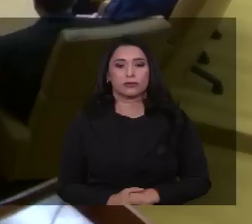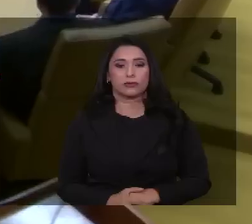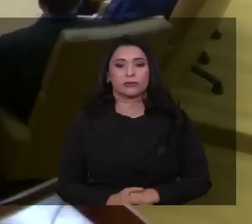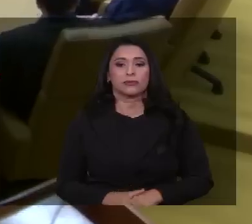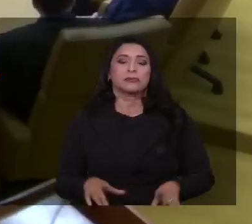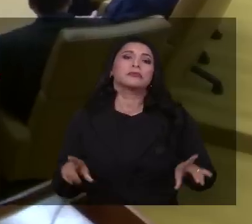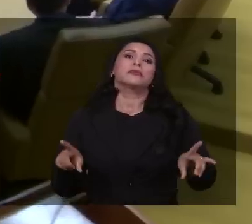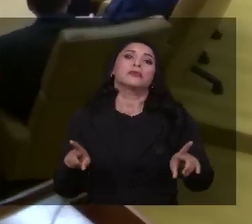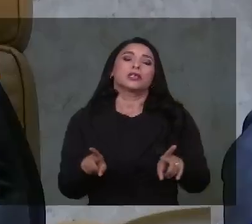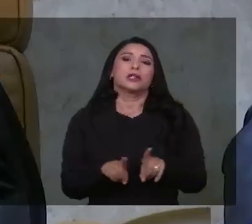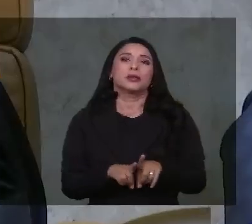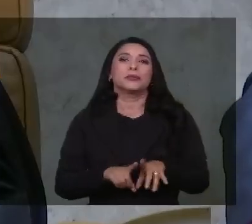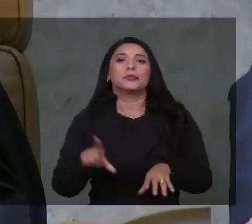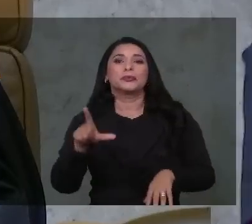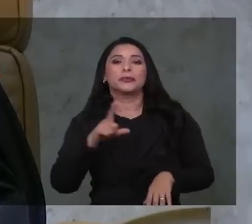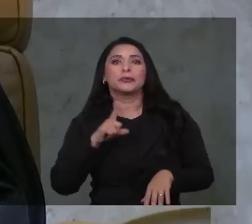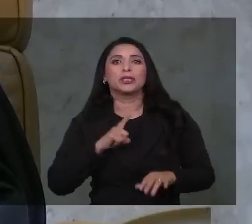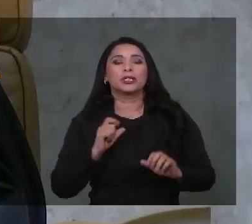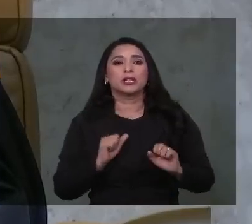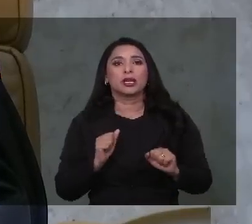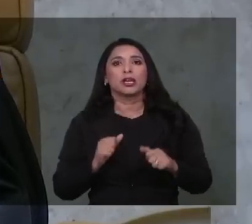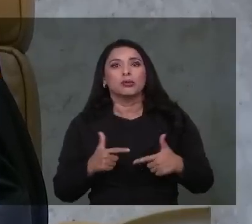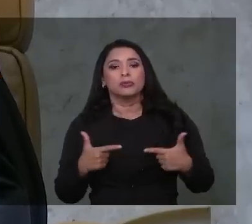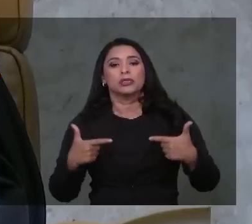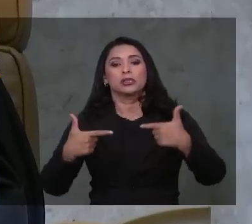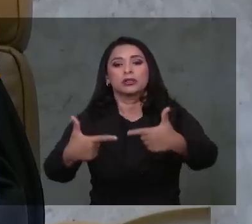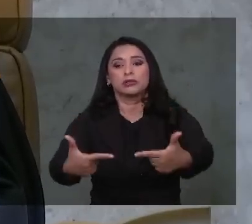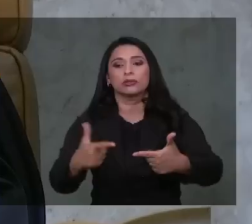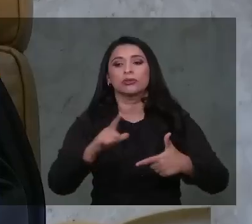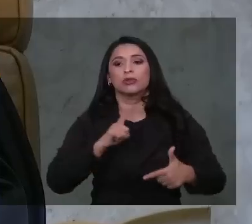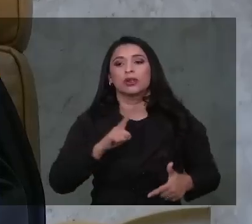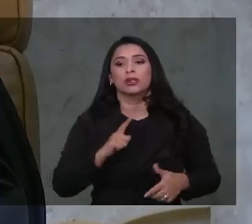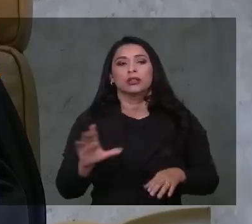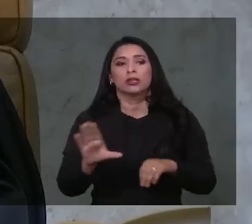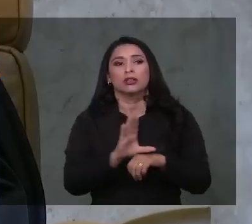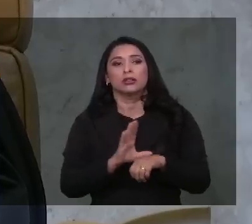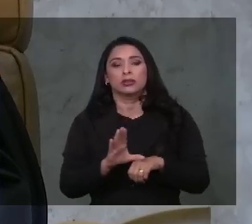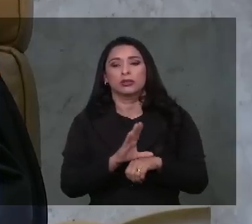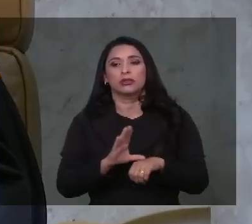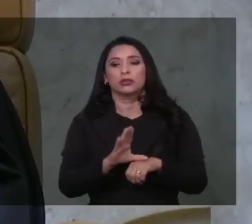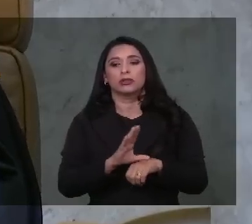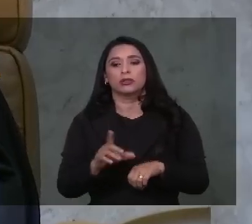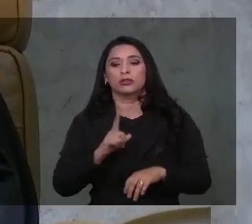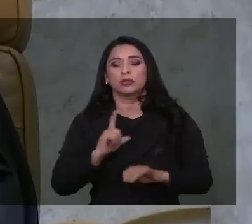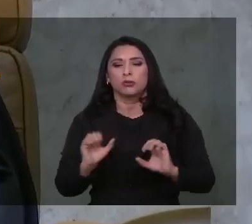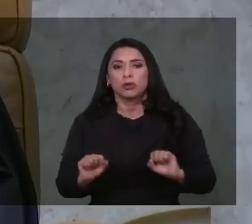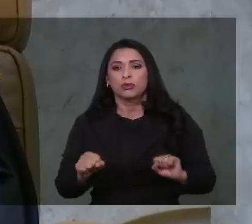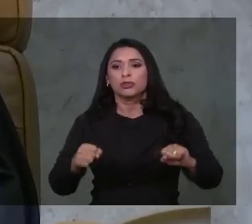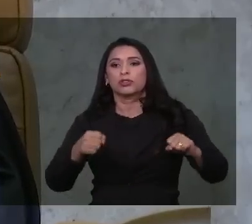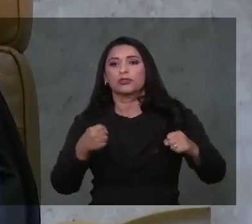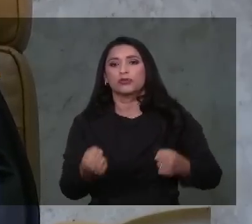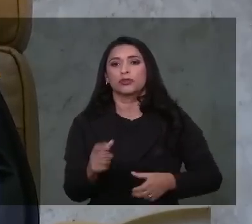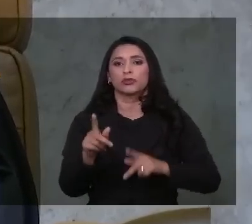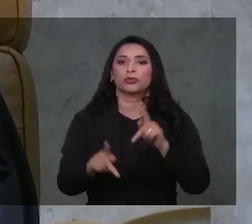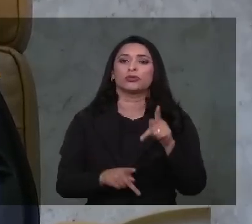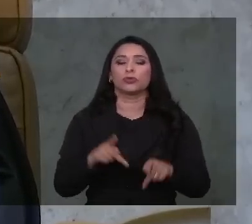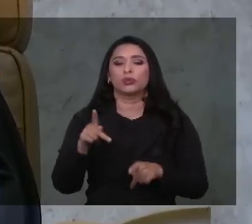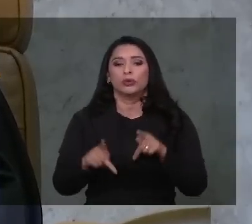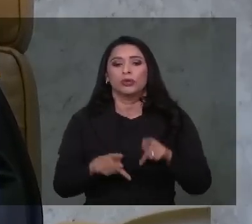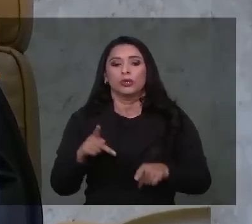Também temos atuado, sempre com base na Constituição, em favor do heróico esforço da população negra do país